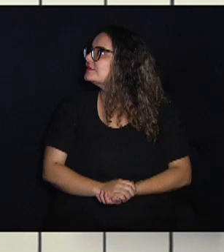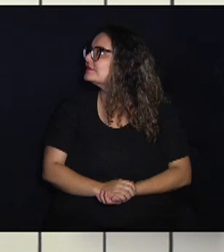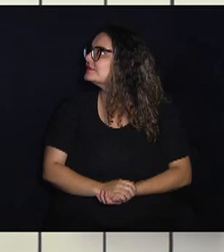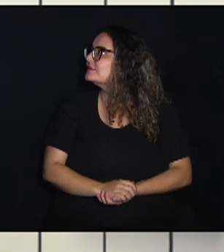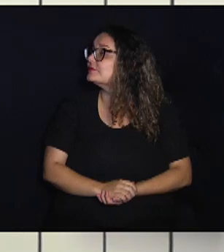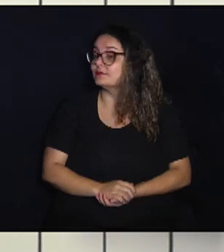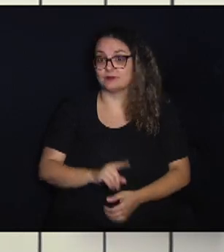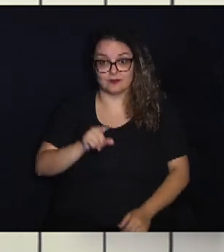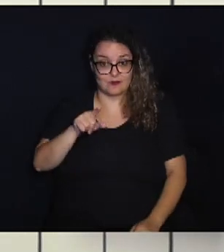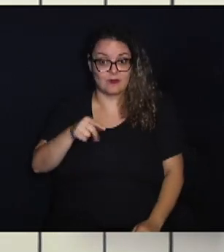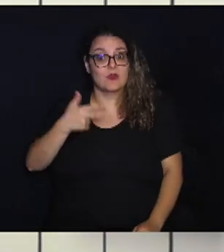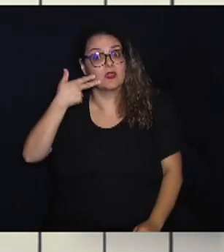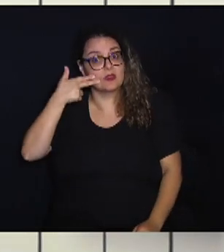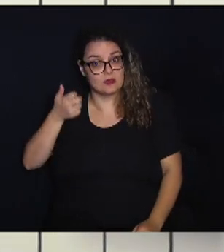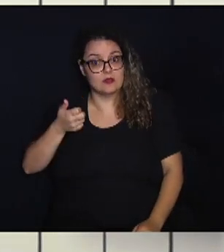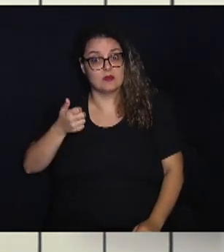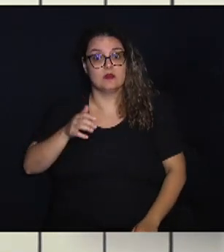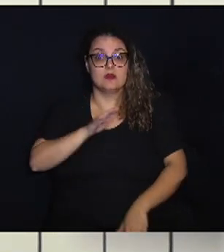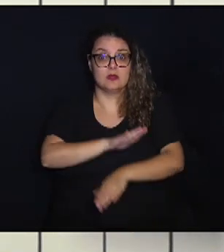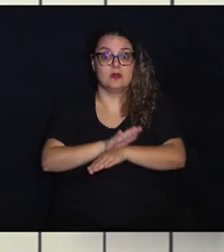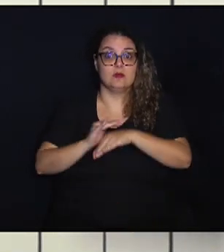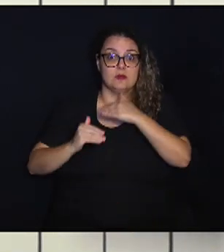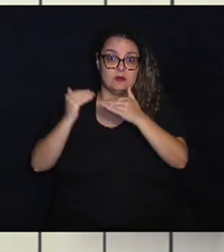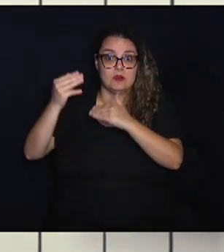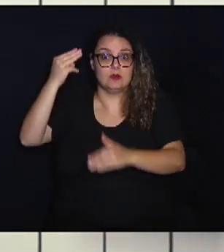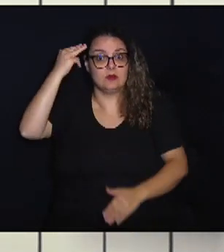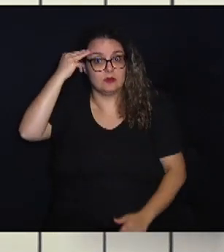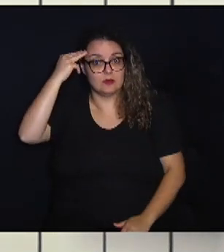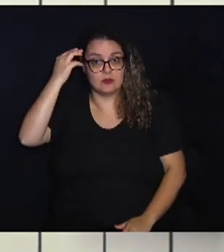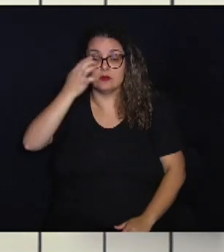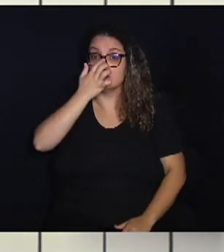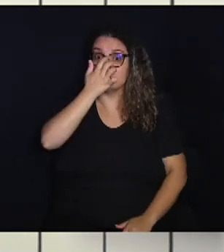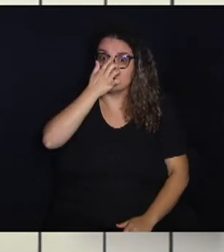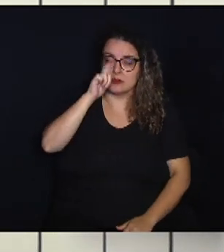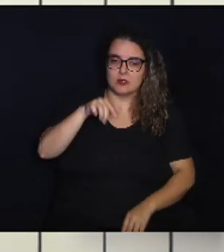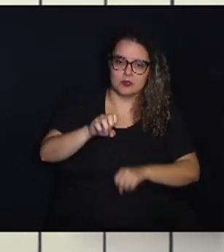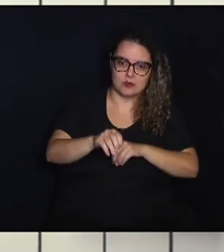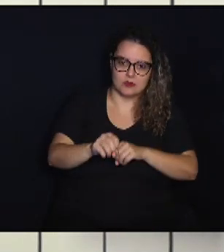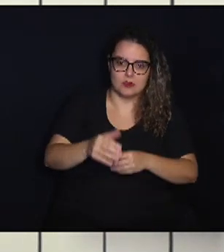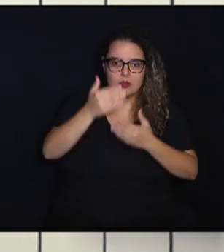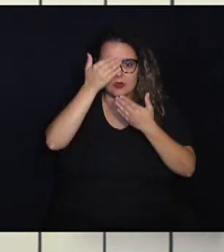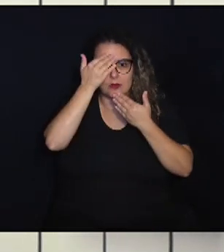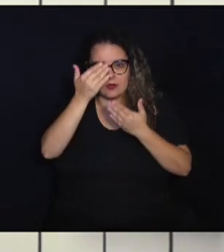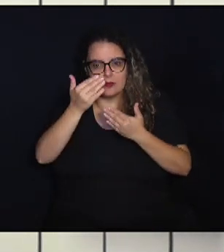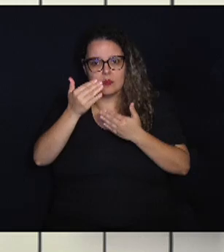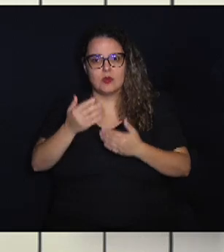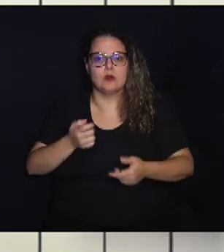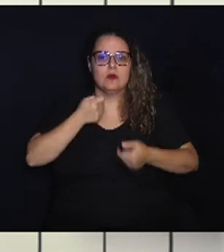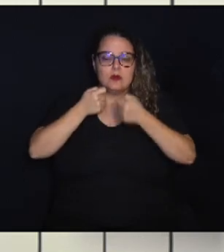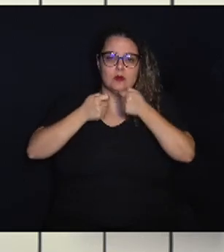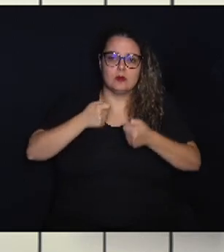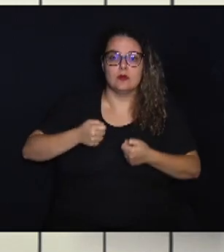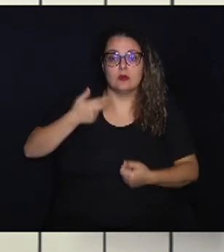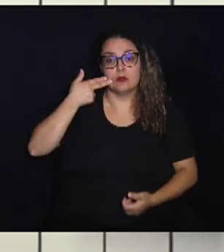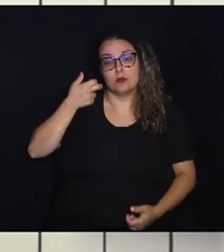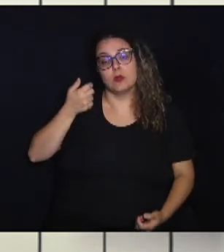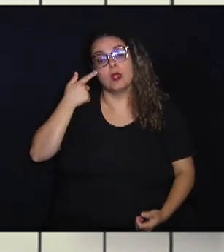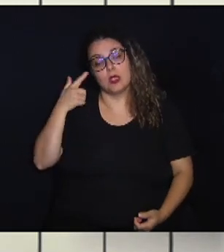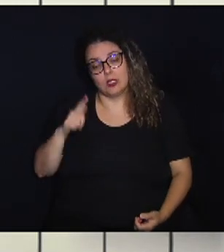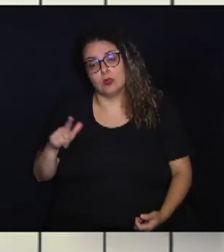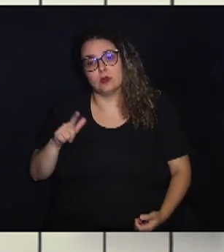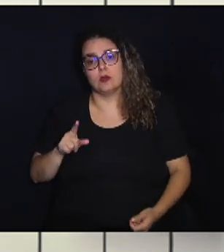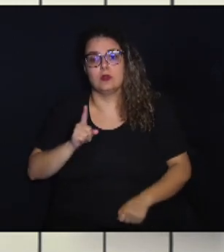É isso, Rafa. Ajuda a desenvolver a mente, é uma questão de educação. Então, muito obrigado ao nosso repórter Rafael Turati. E, claro, né,